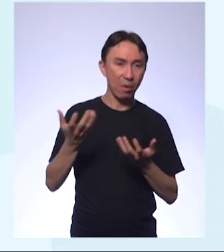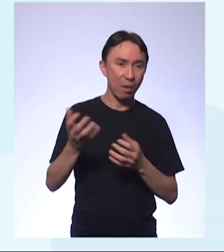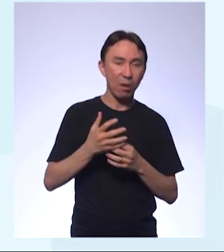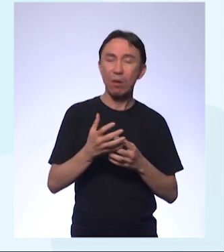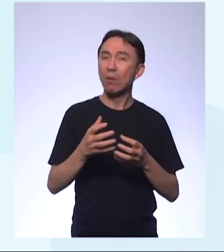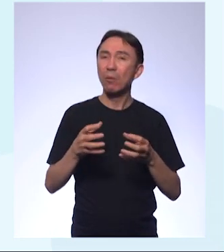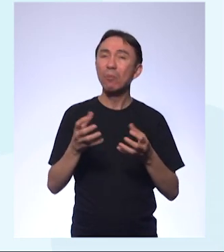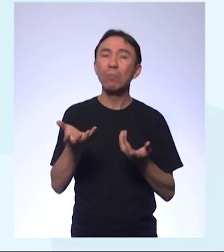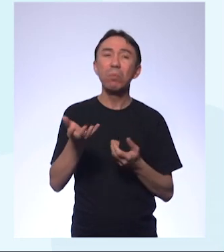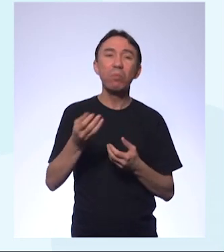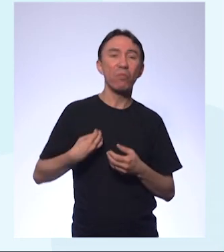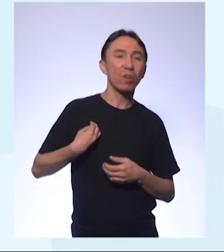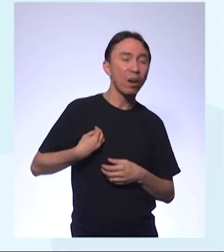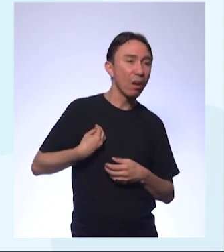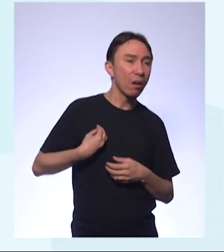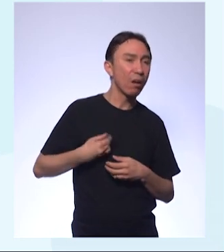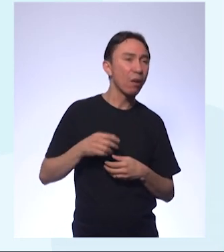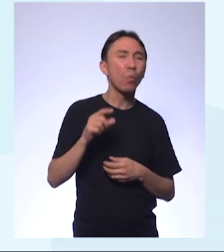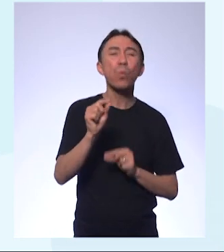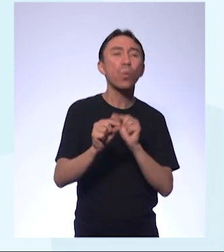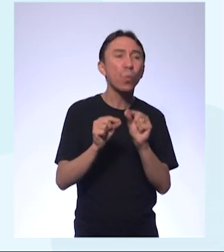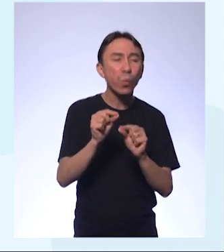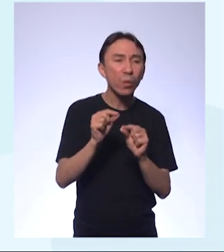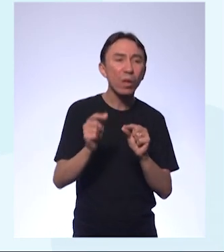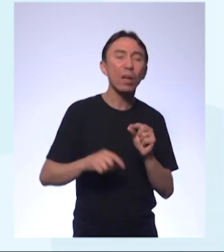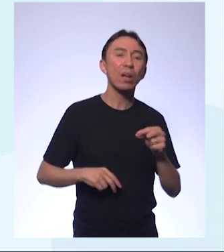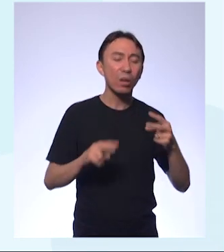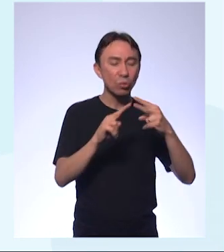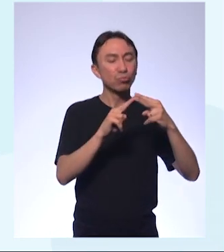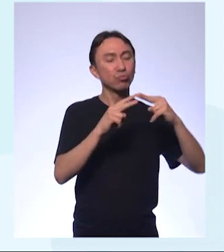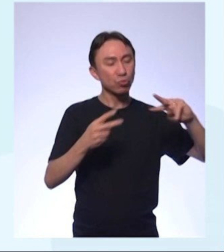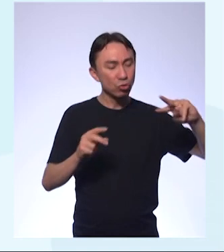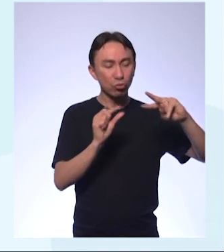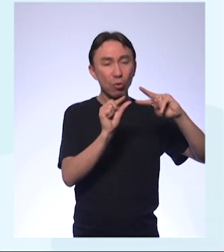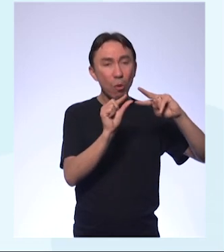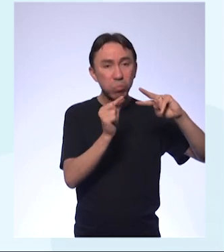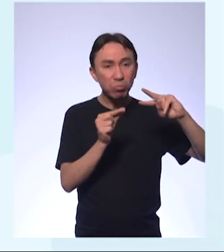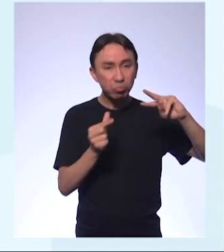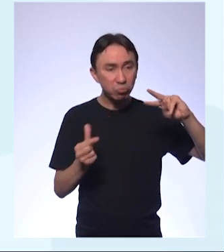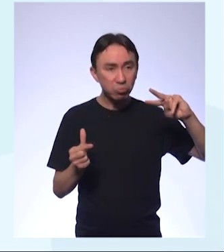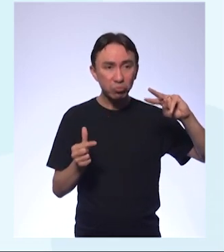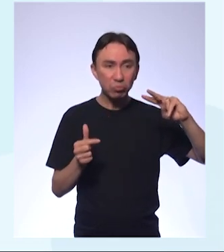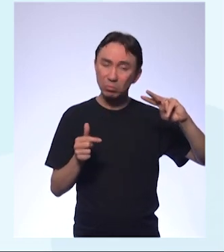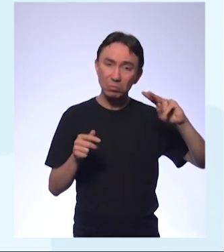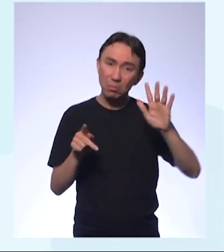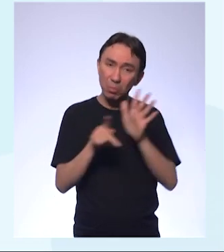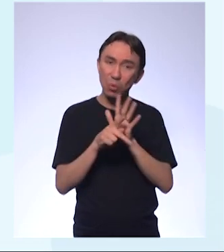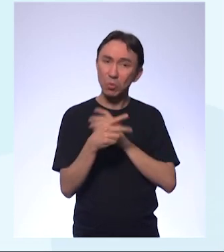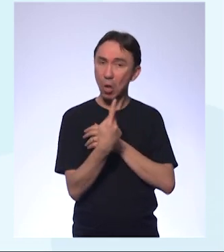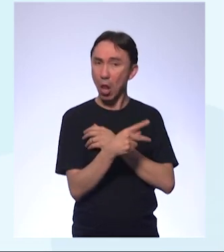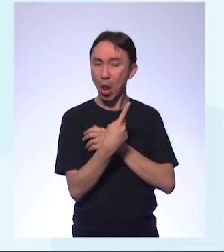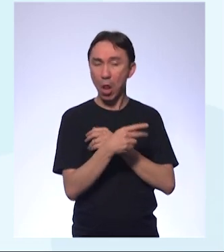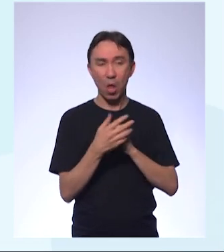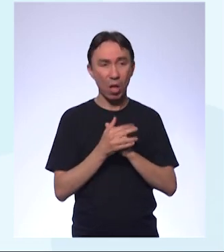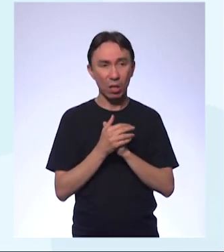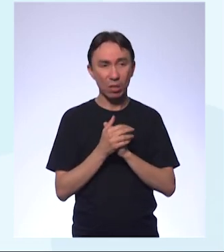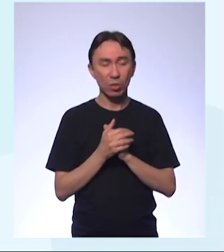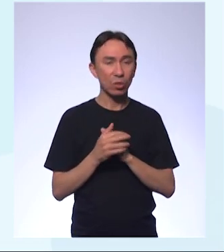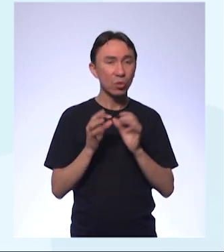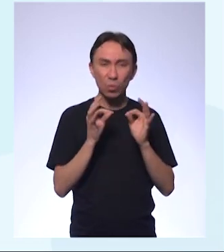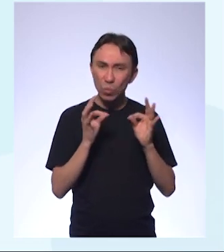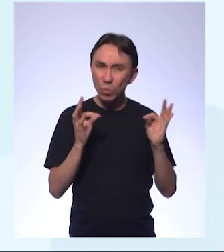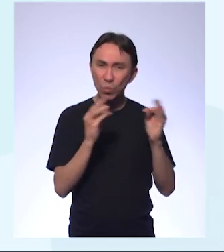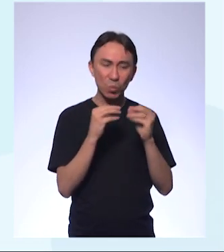todos aqueles genes, né? Todos os alelos ali que aquele indivíduo possui. Então, tudo que formou